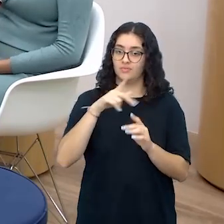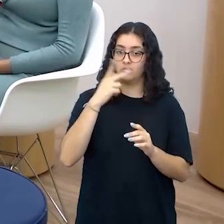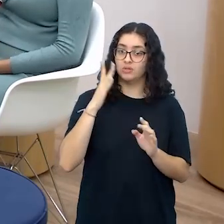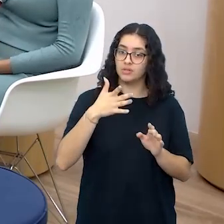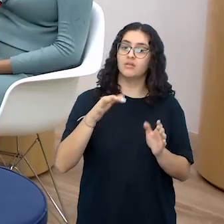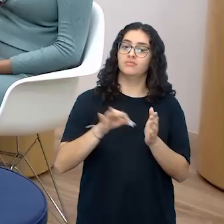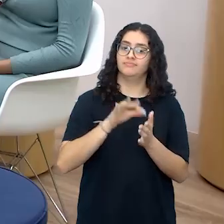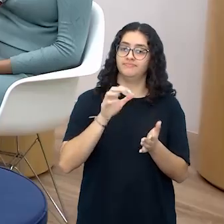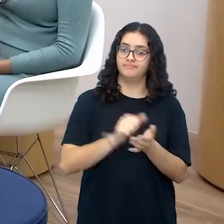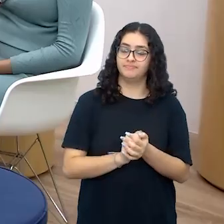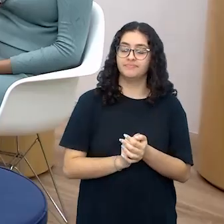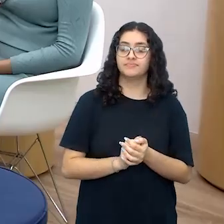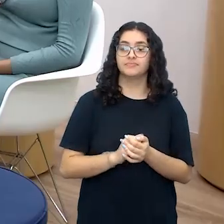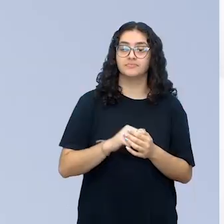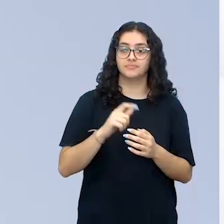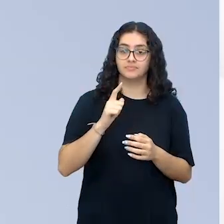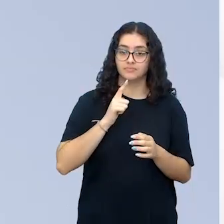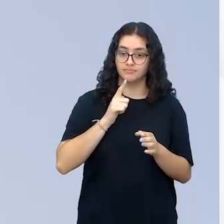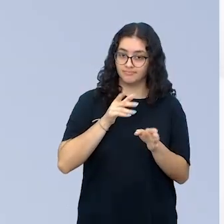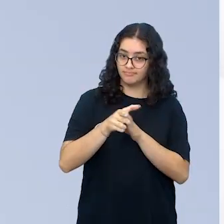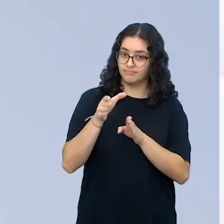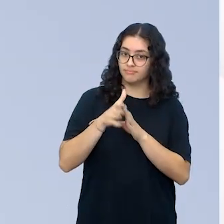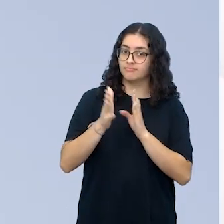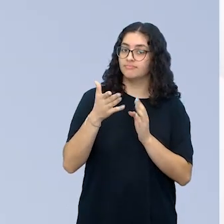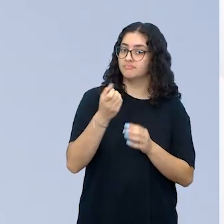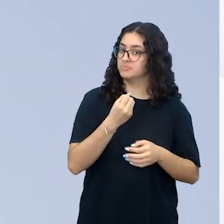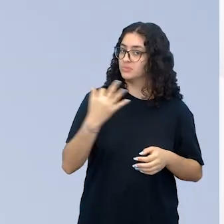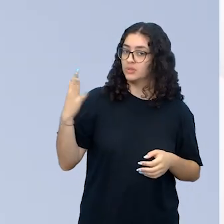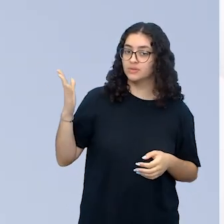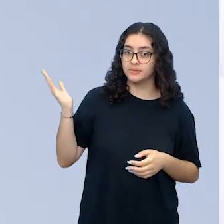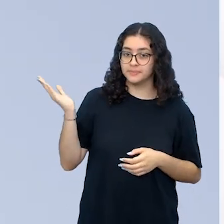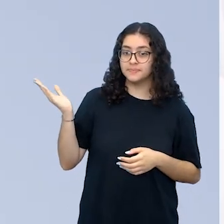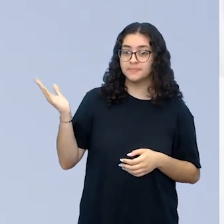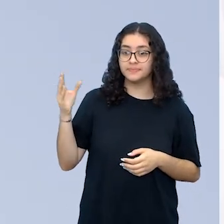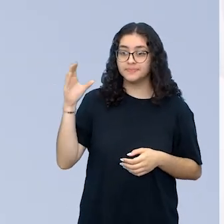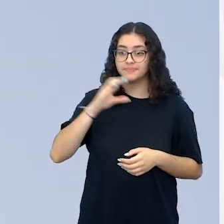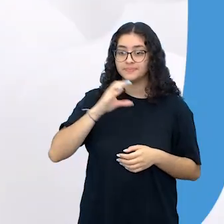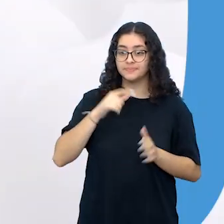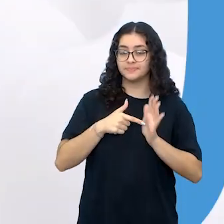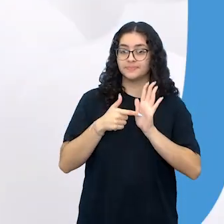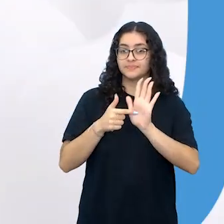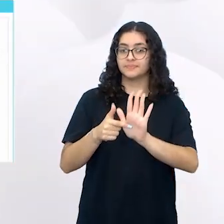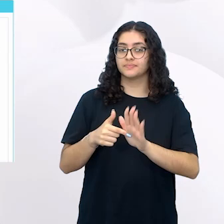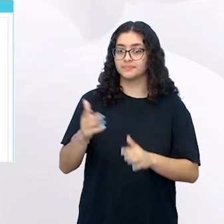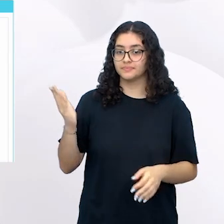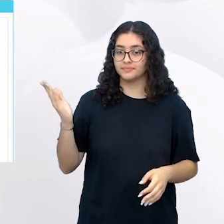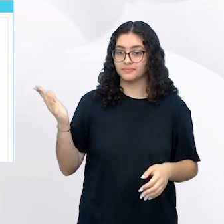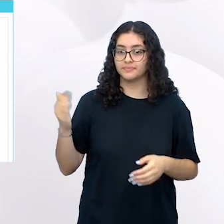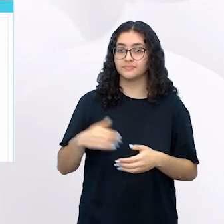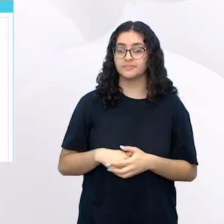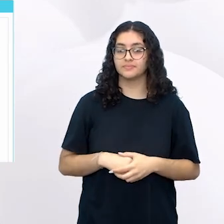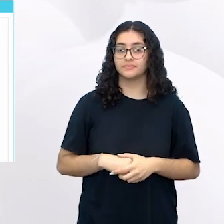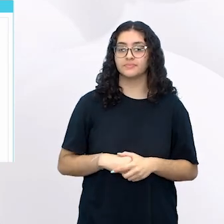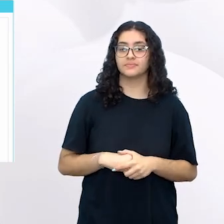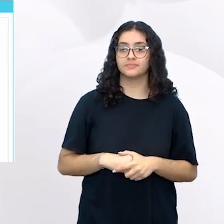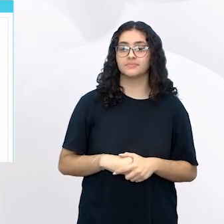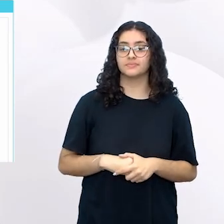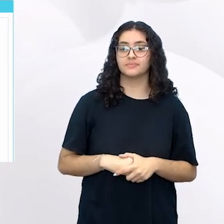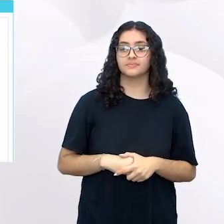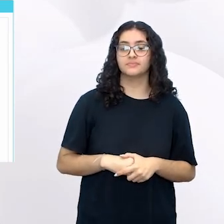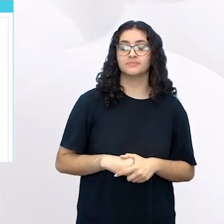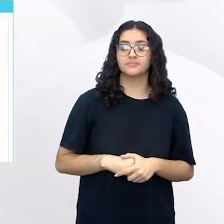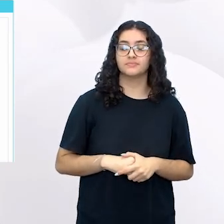no tutorial na sede, a gente já passou várias vezes, então deixa eu passar rapidinho aqui. Todo ele em formato que